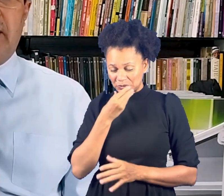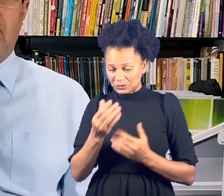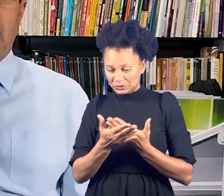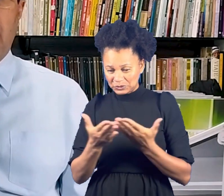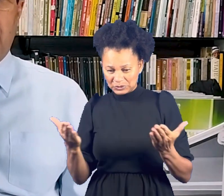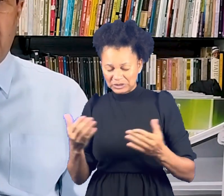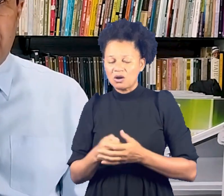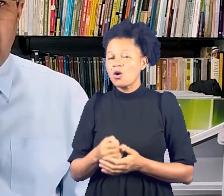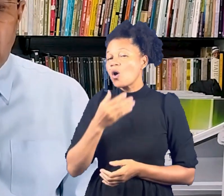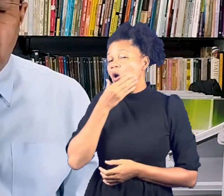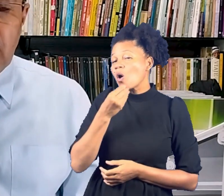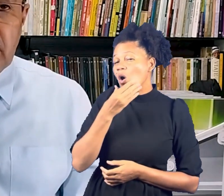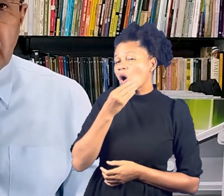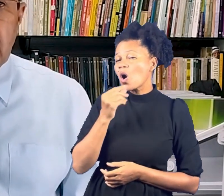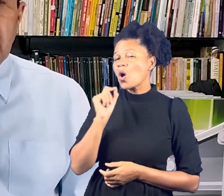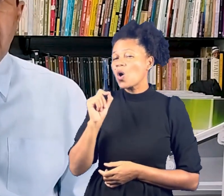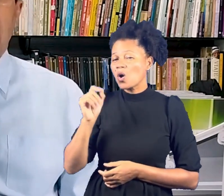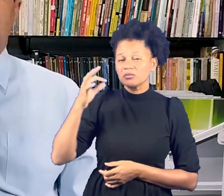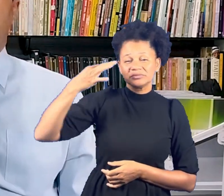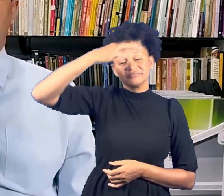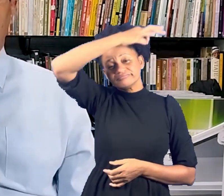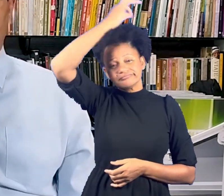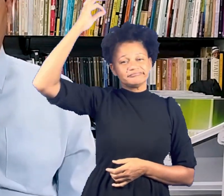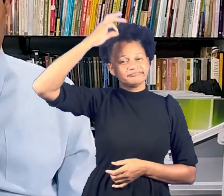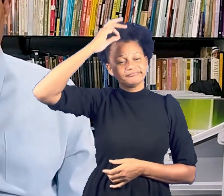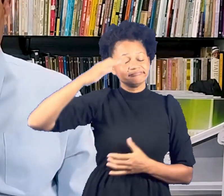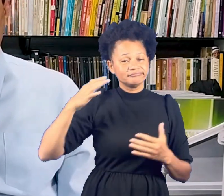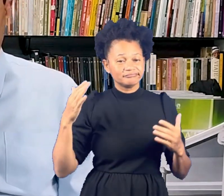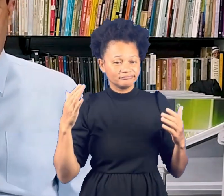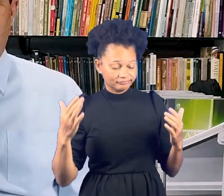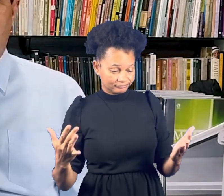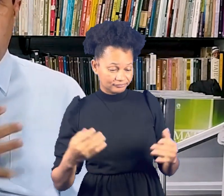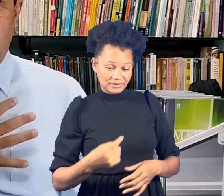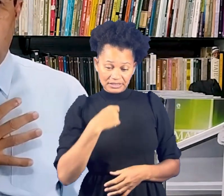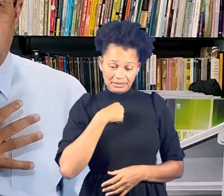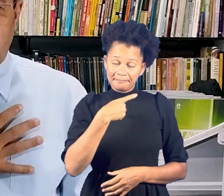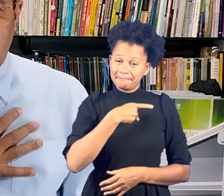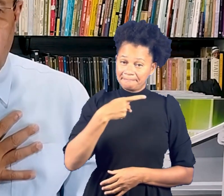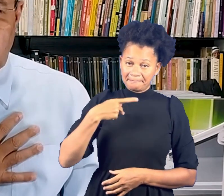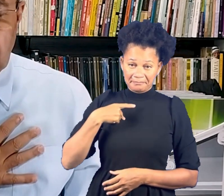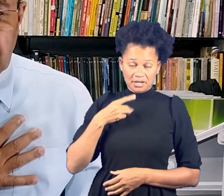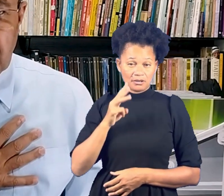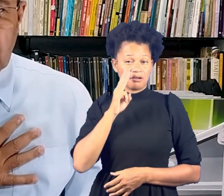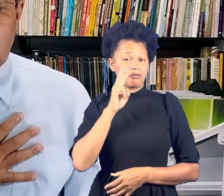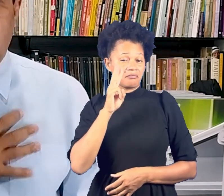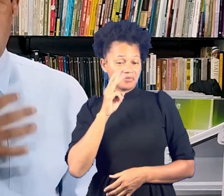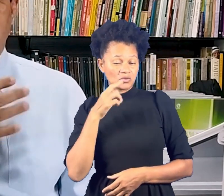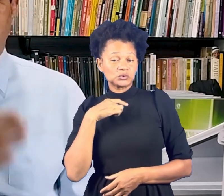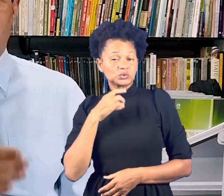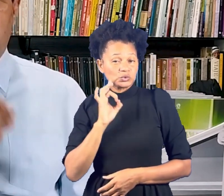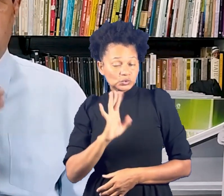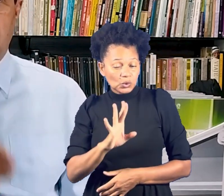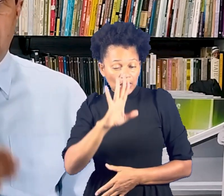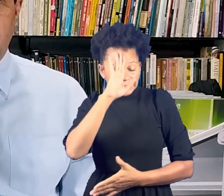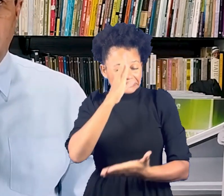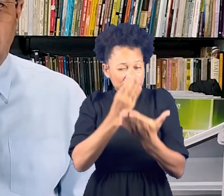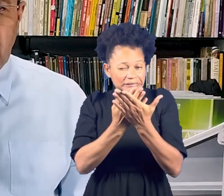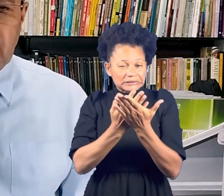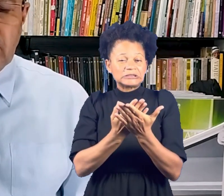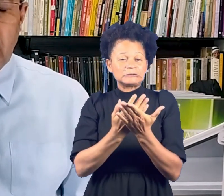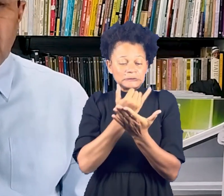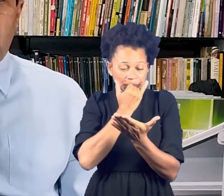homem carnal, é para o homem espiritual. Então, eu, pastor Walter Pereira, só acredito em